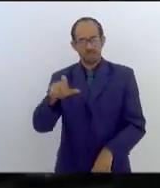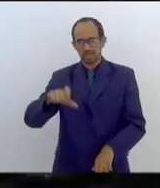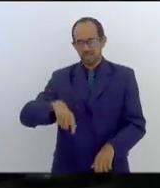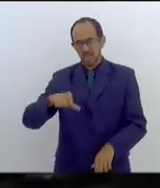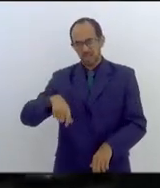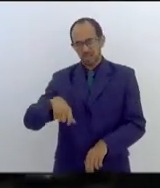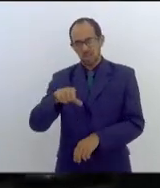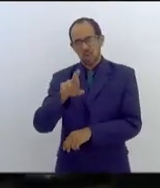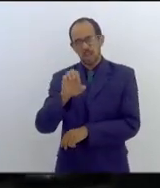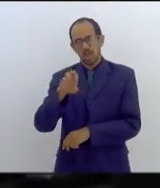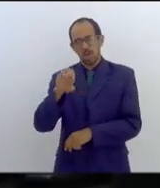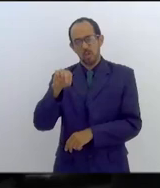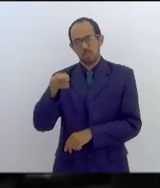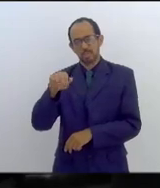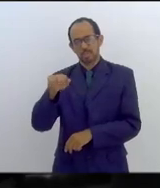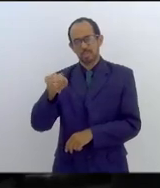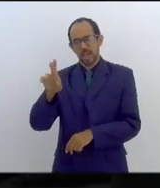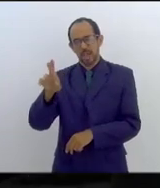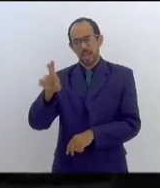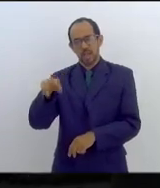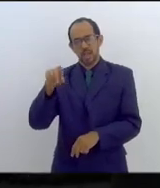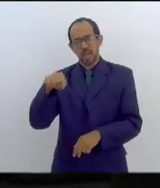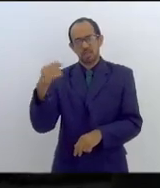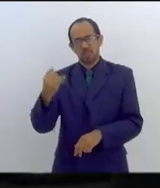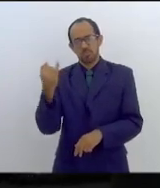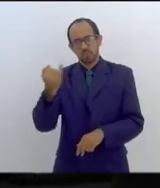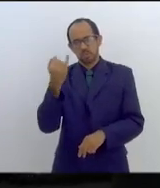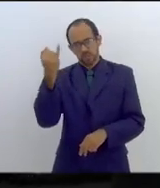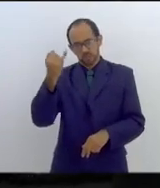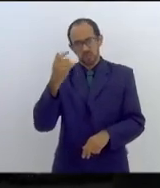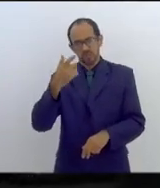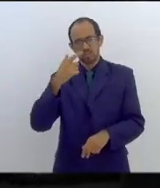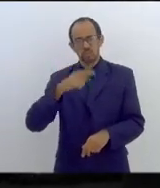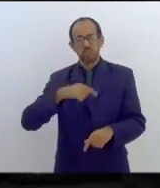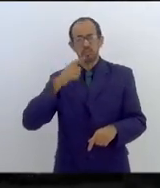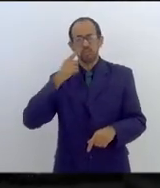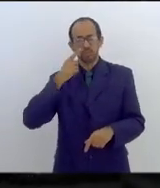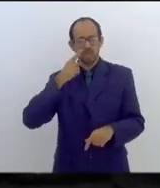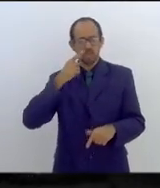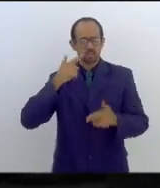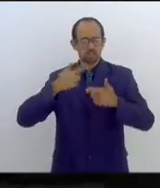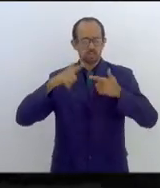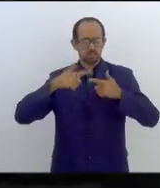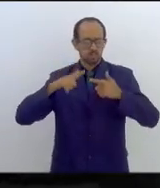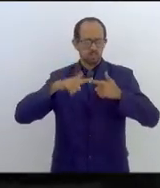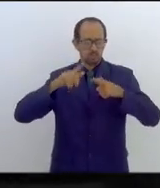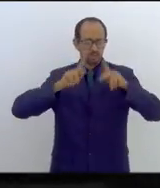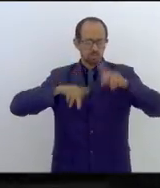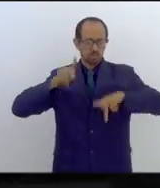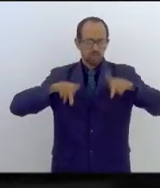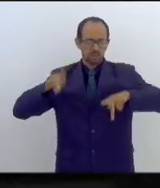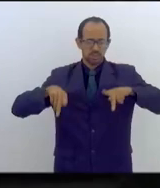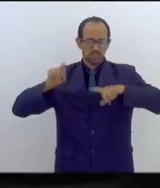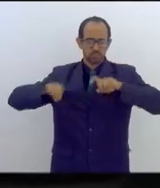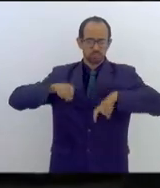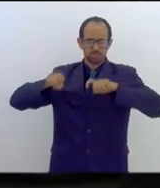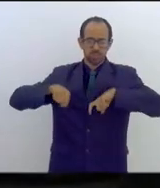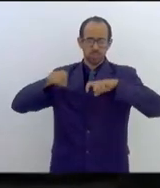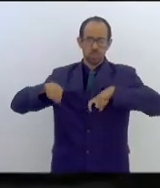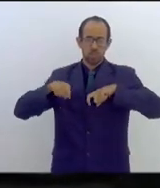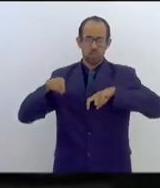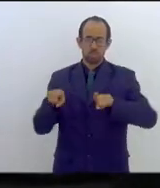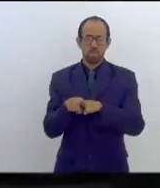Recomeçar. Então, é muito importante trazer esses dilemas da população no interior do Rio de Janeiro, mas